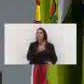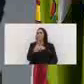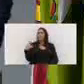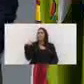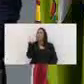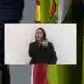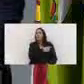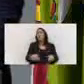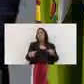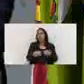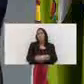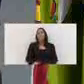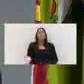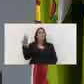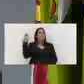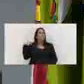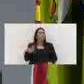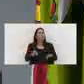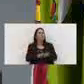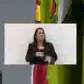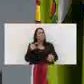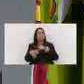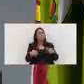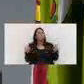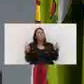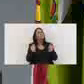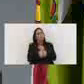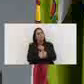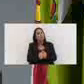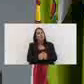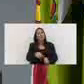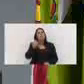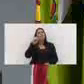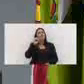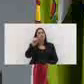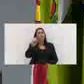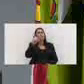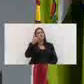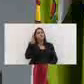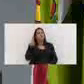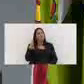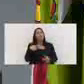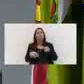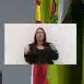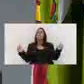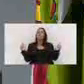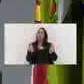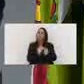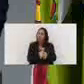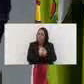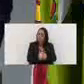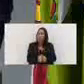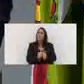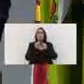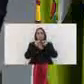também tive o grande prazer de trabalhar com o professor Baldi na SDR no ano 2014, trabalhamos junto como assessores